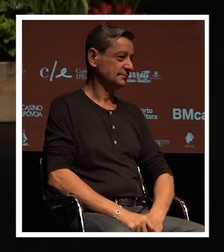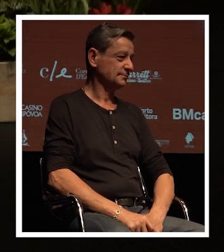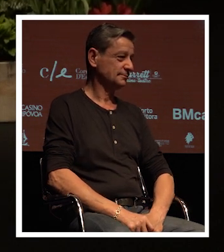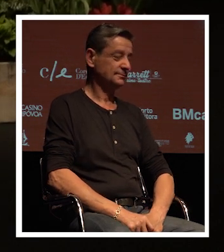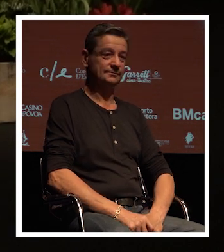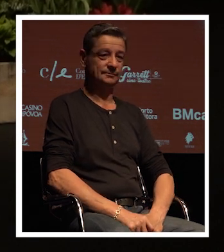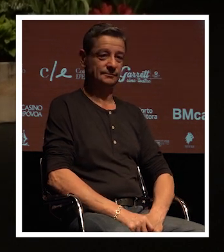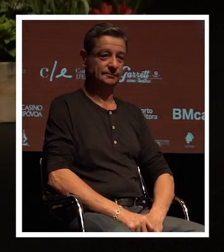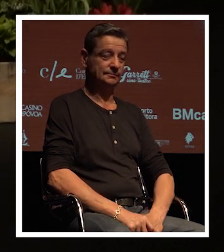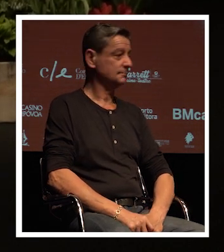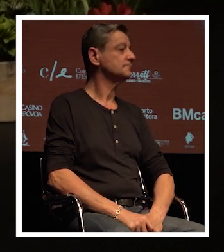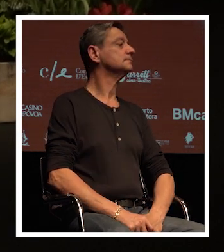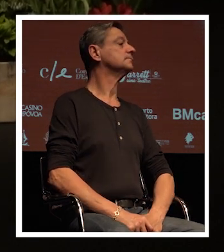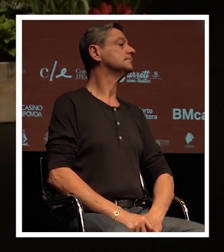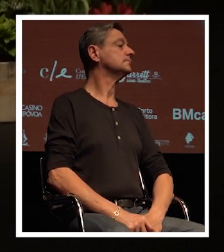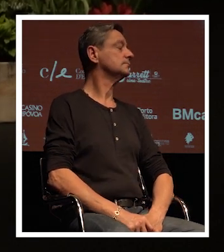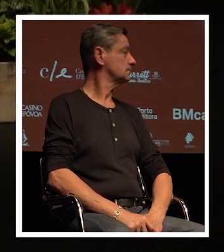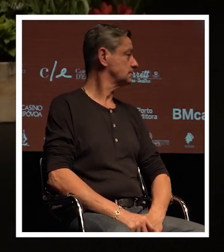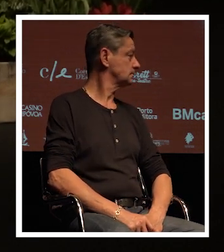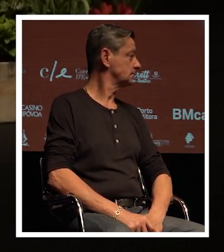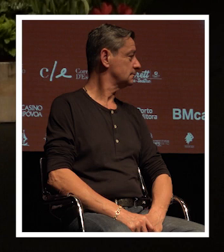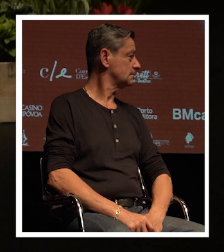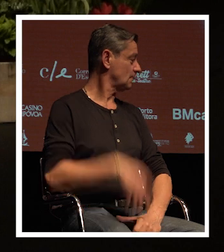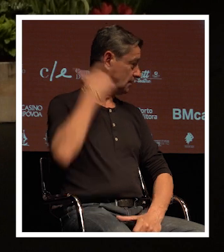um jeito para tropeçar é uma coisa impressionante